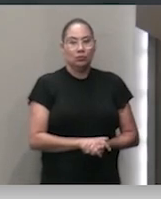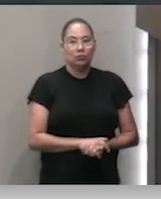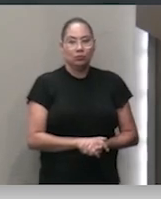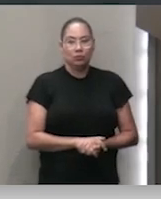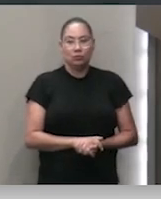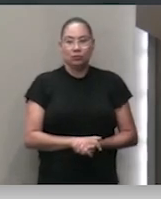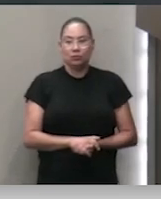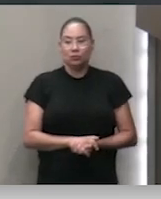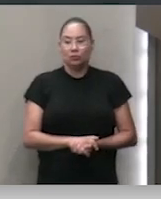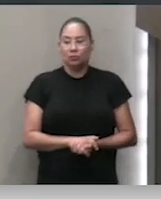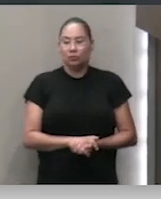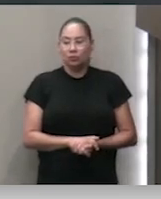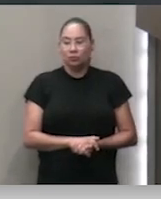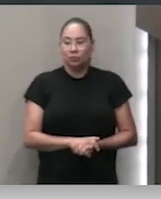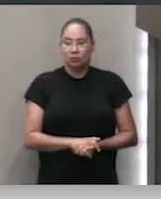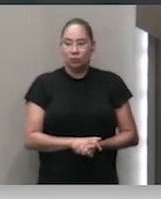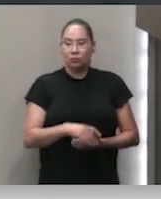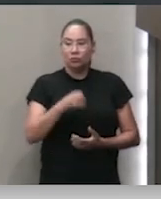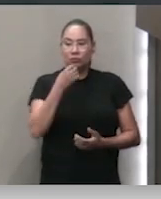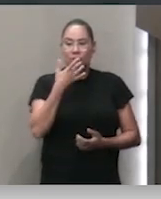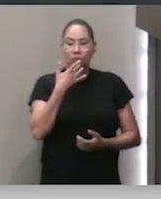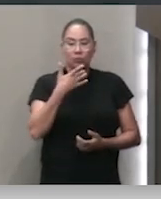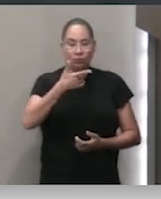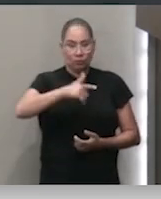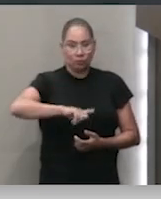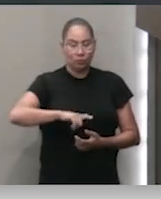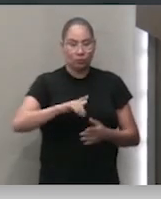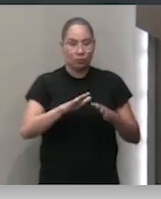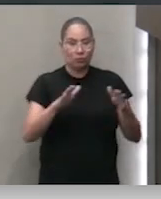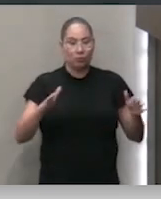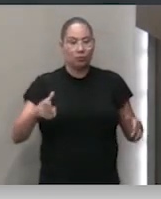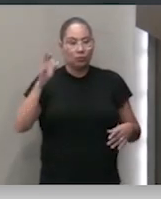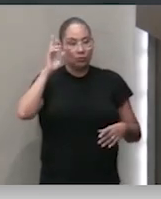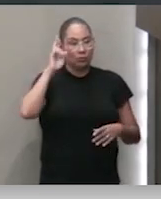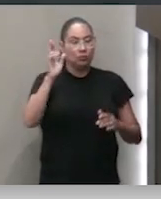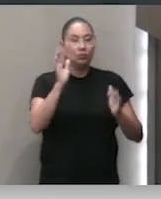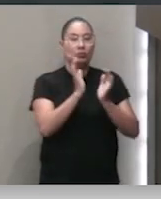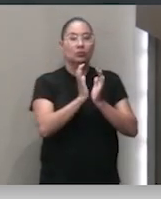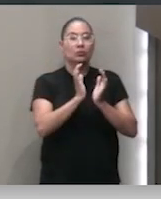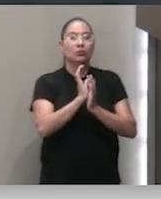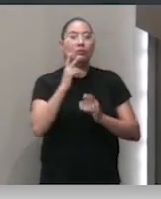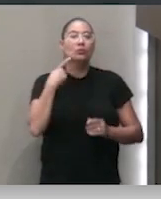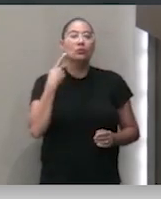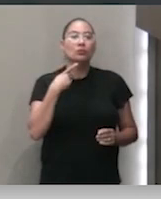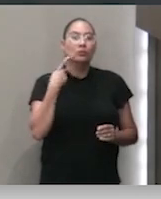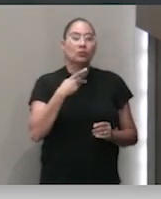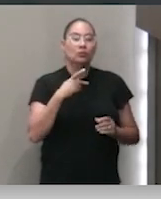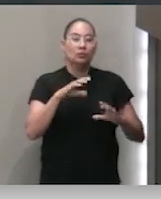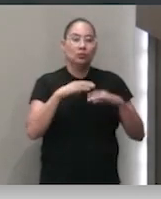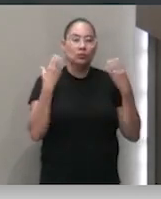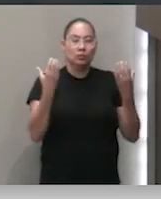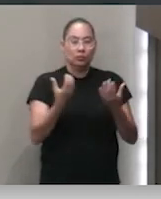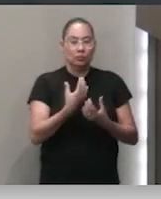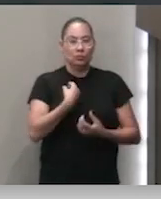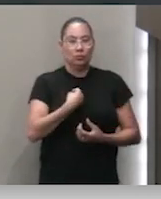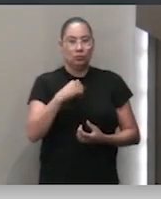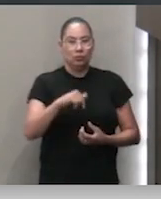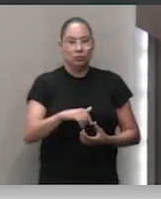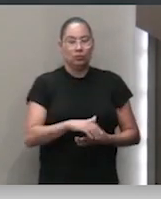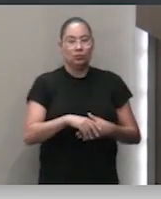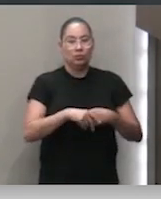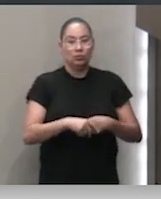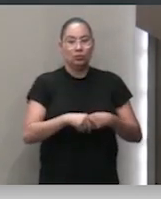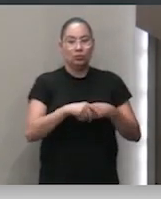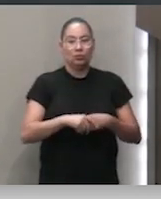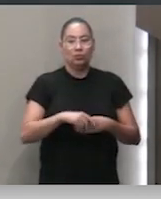Contigo, Manfroy. Boa tarde novamente à mesa diretora, aos colegas vereadores, comunidade aqui presente. Saudar aqui o